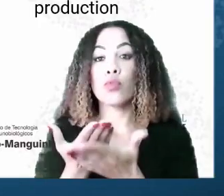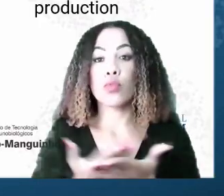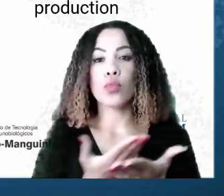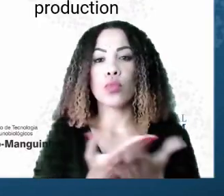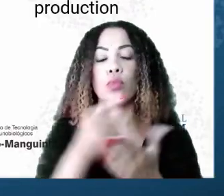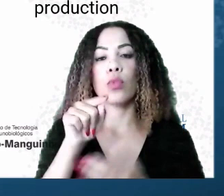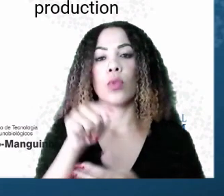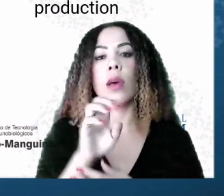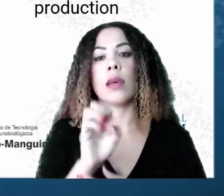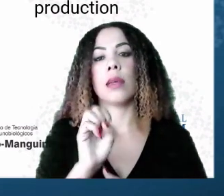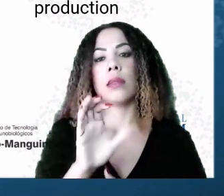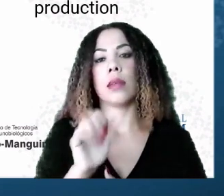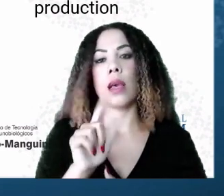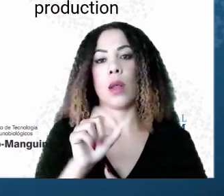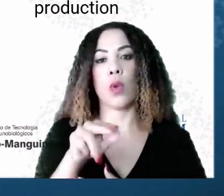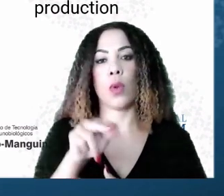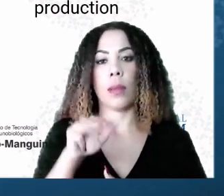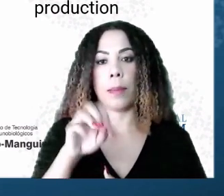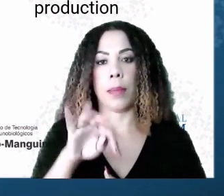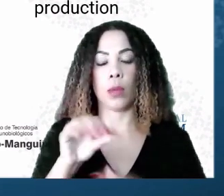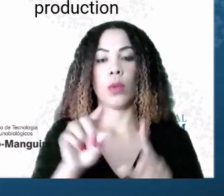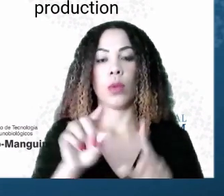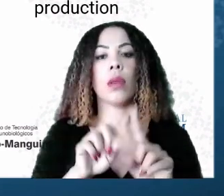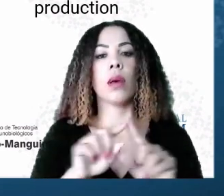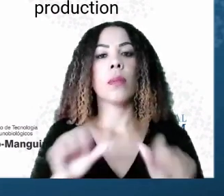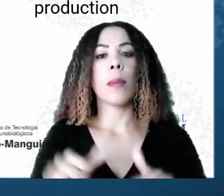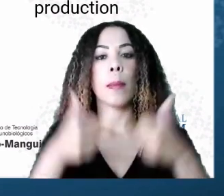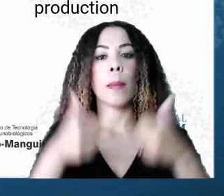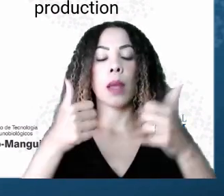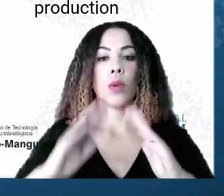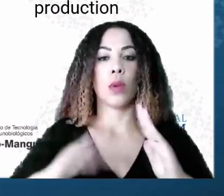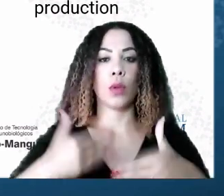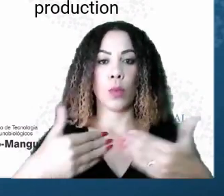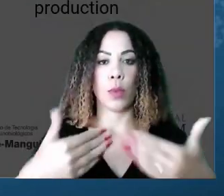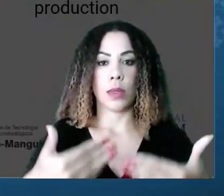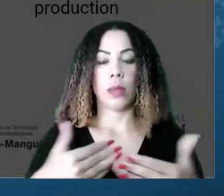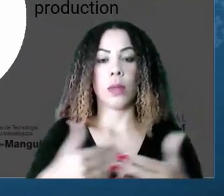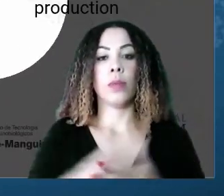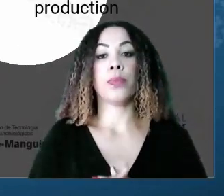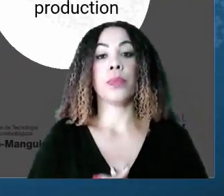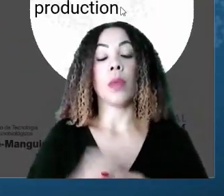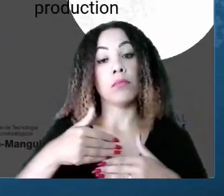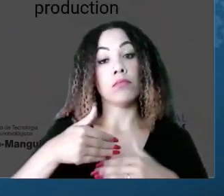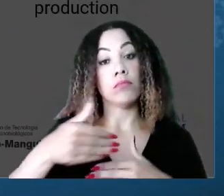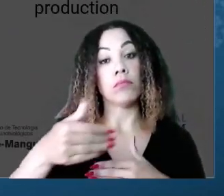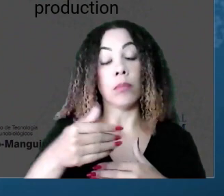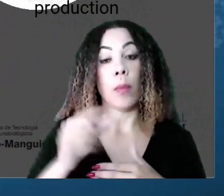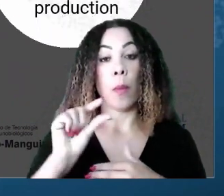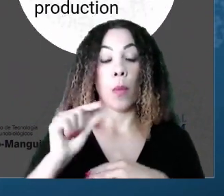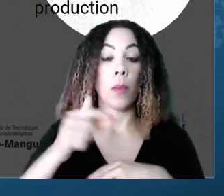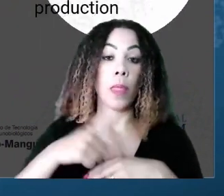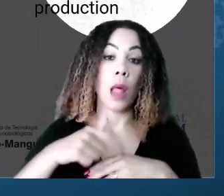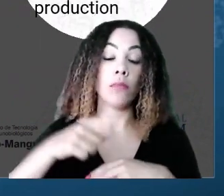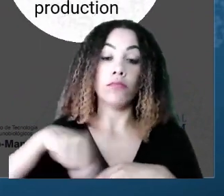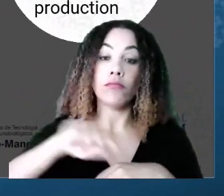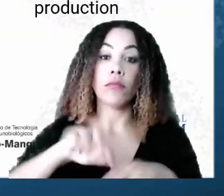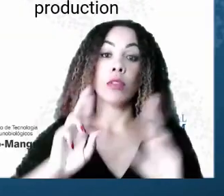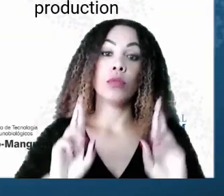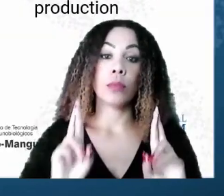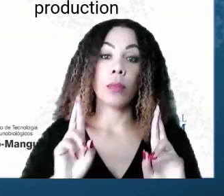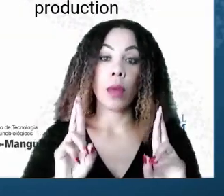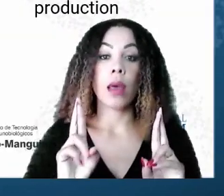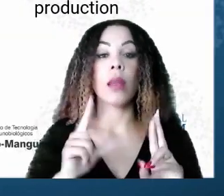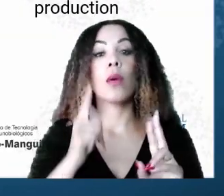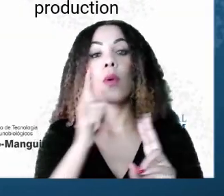e nas melhorias de processo. E, em breve, então, nós esperamos ter a capacidade